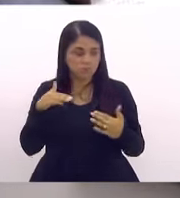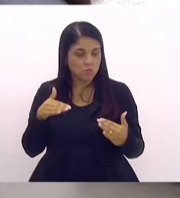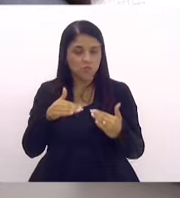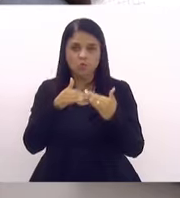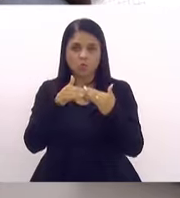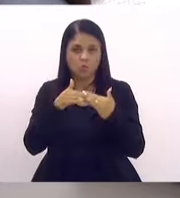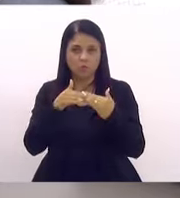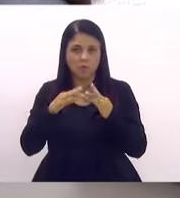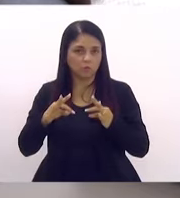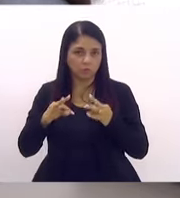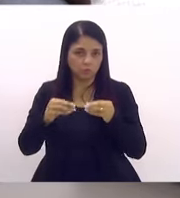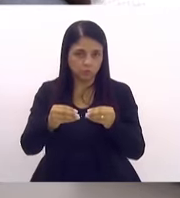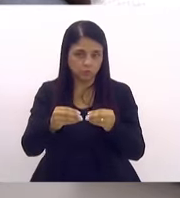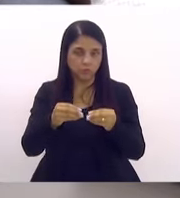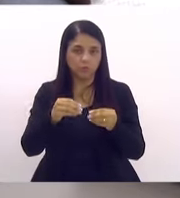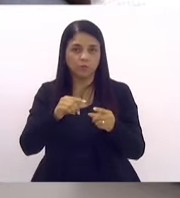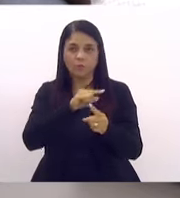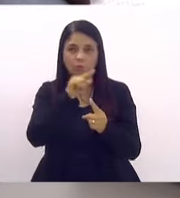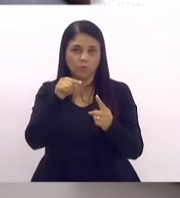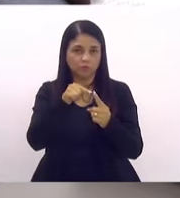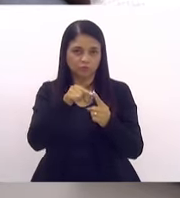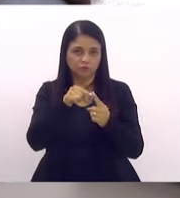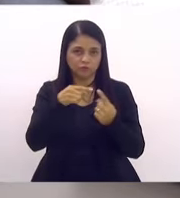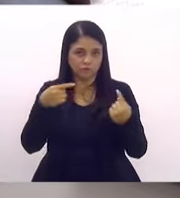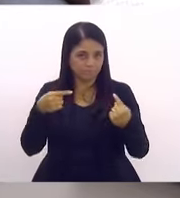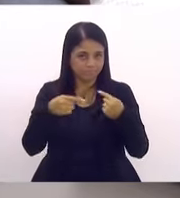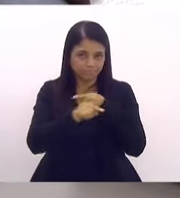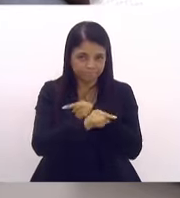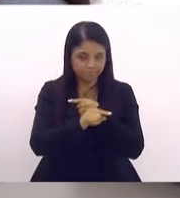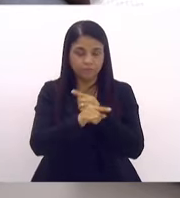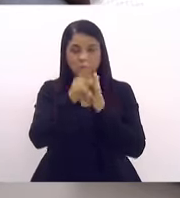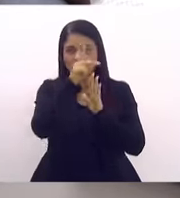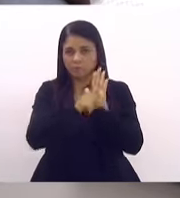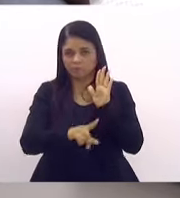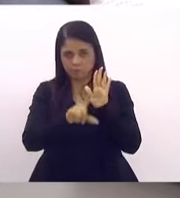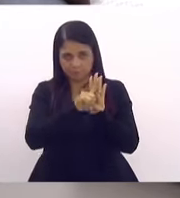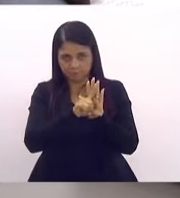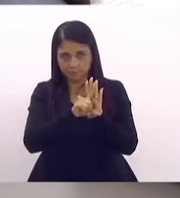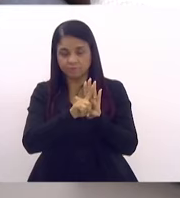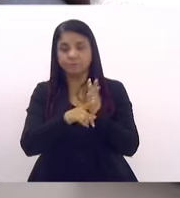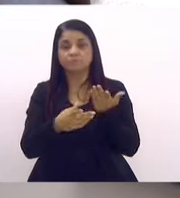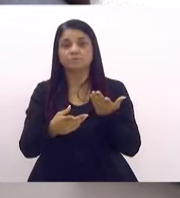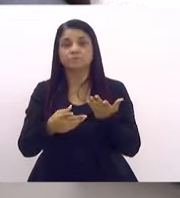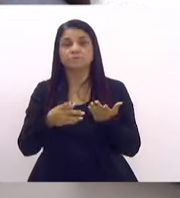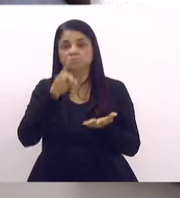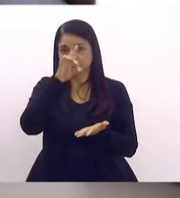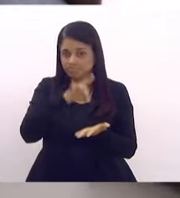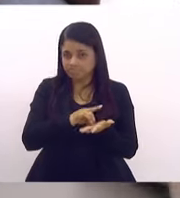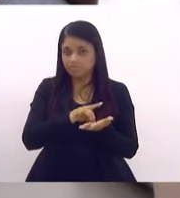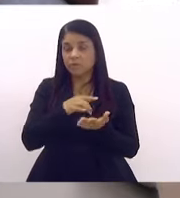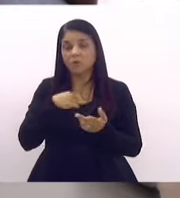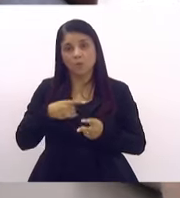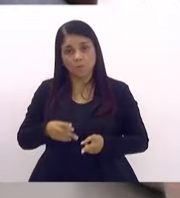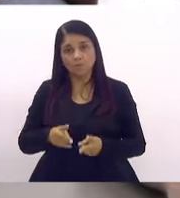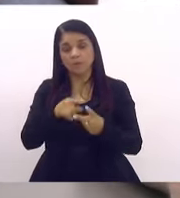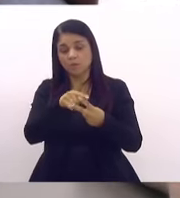porque desfigura totalmente o projeto original, eu mantenho esse. Então, a minha